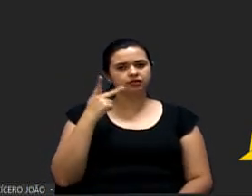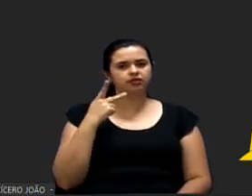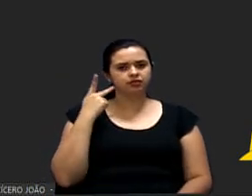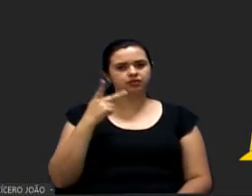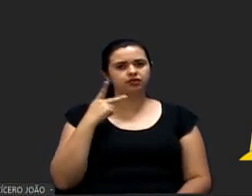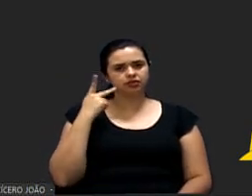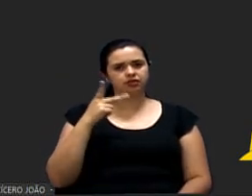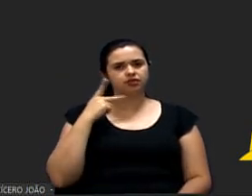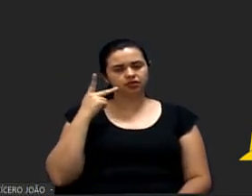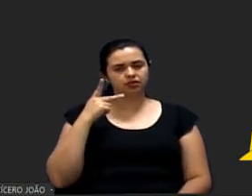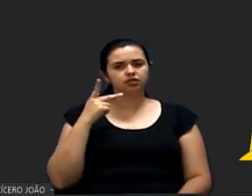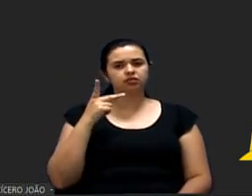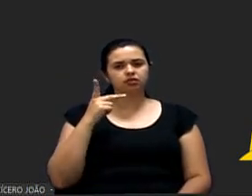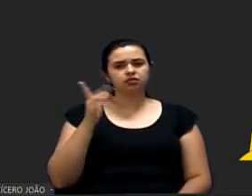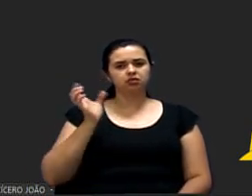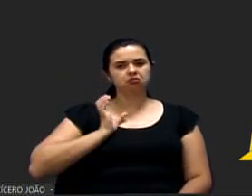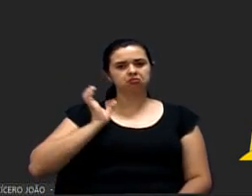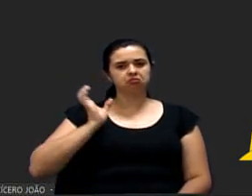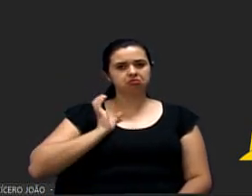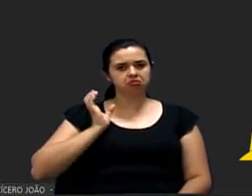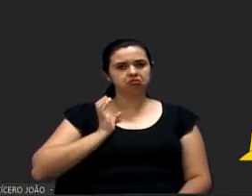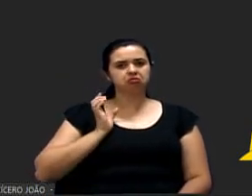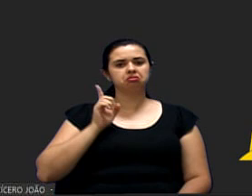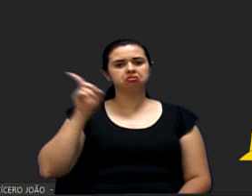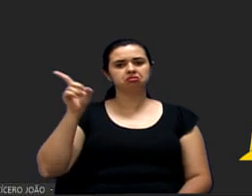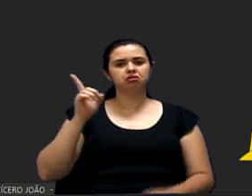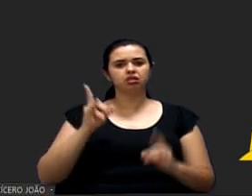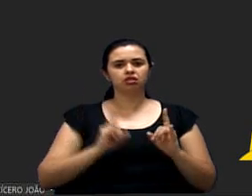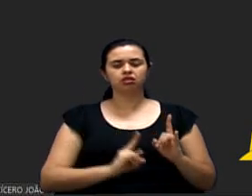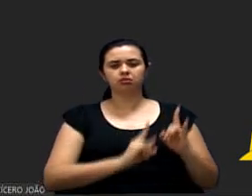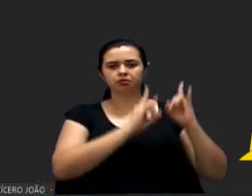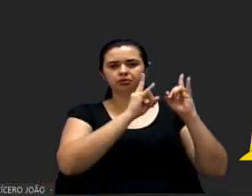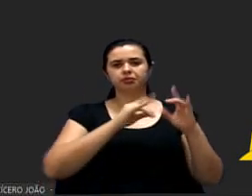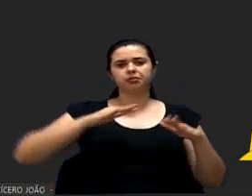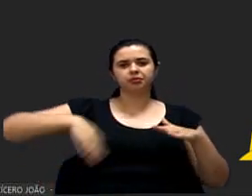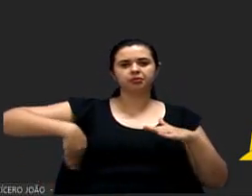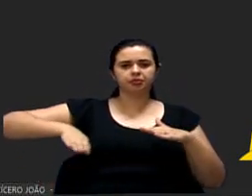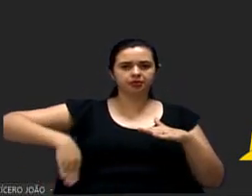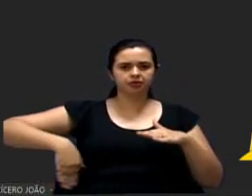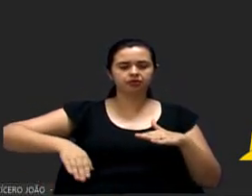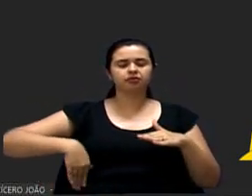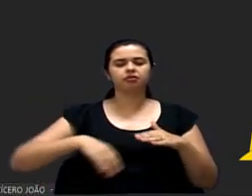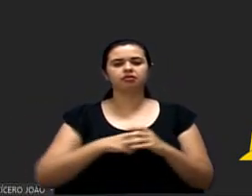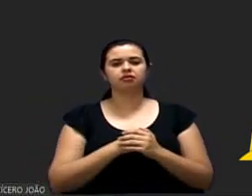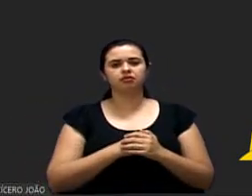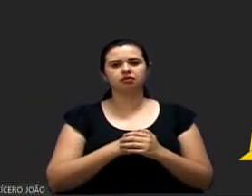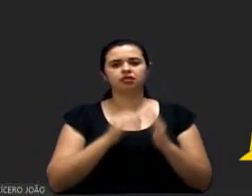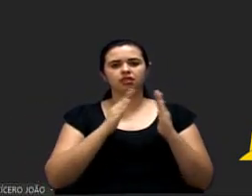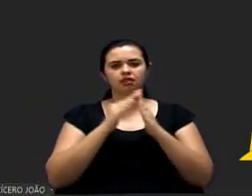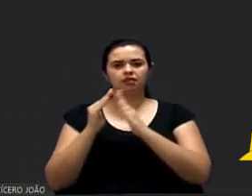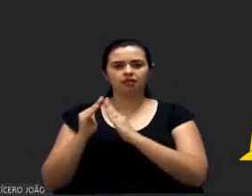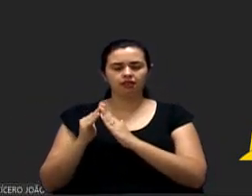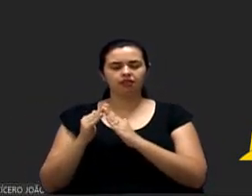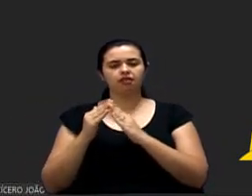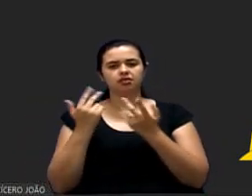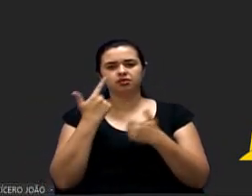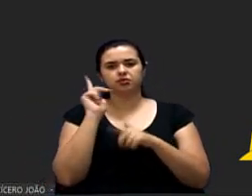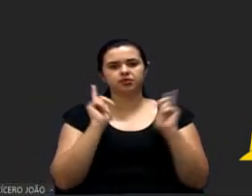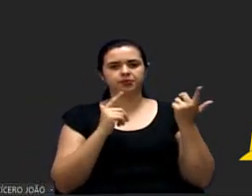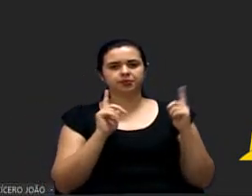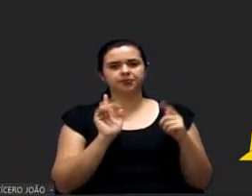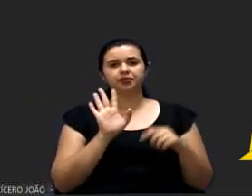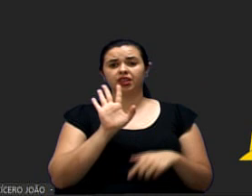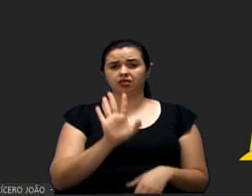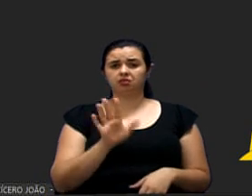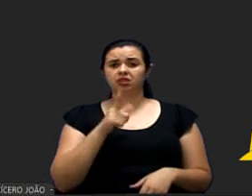entrou rico. Entrou com apartamento na praia, chácara e outros imóveis. Mas nós temos vereadores aí, presidente,